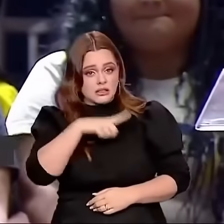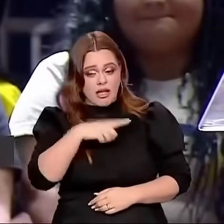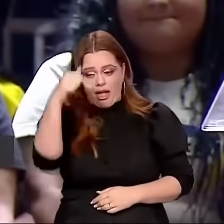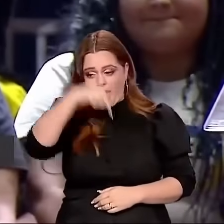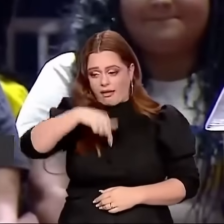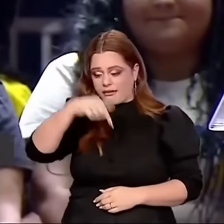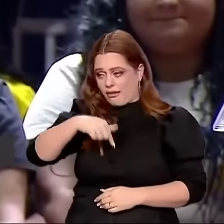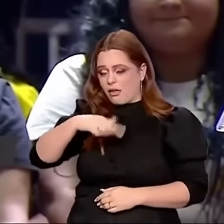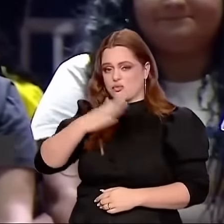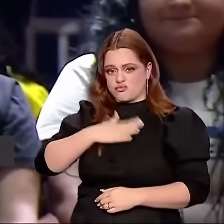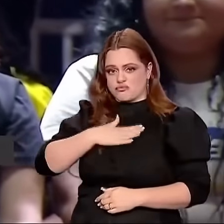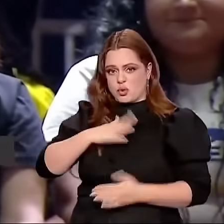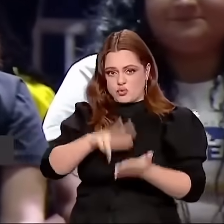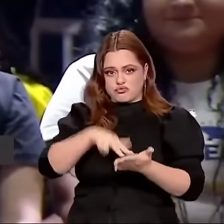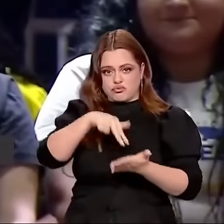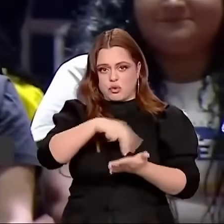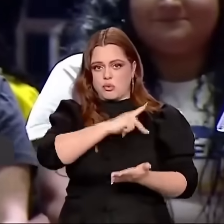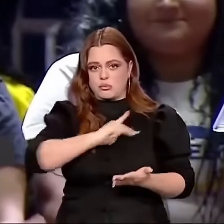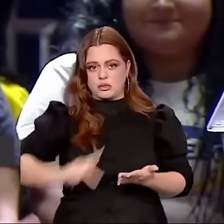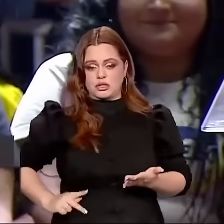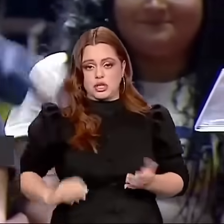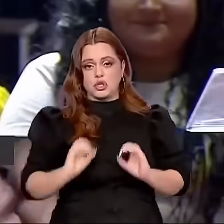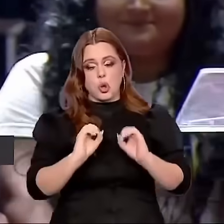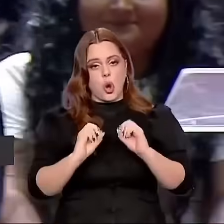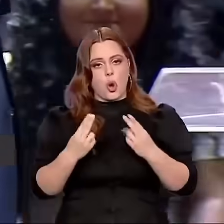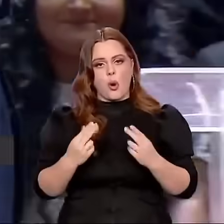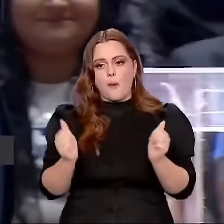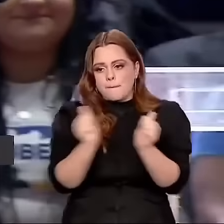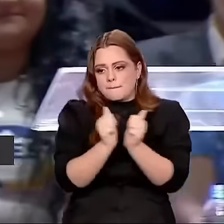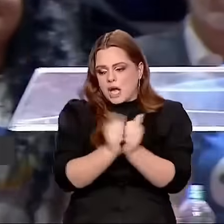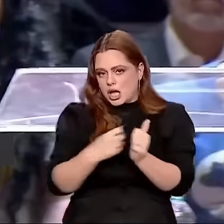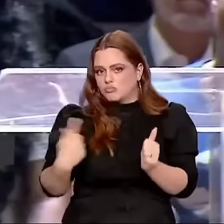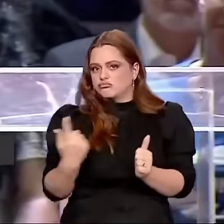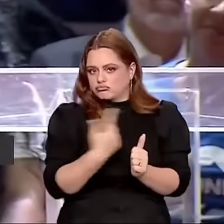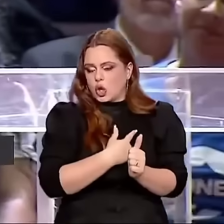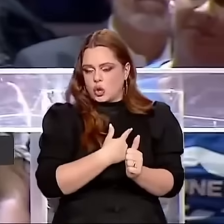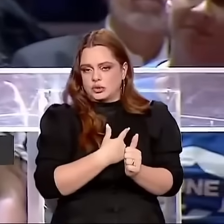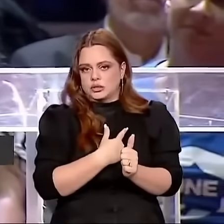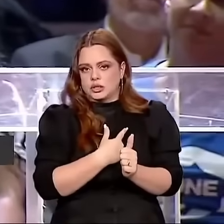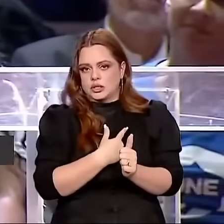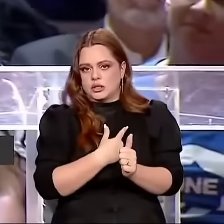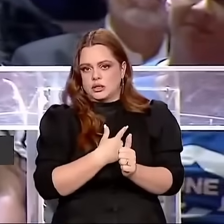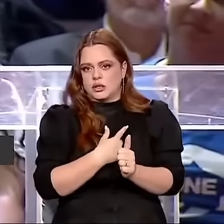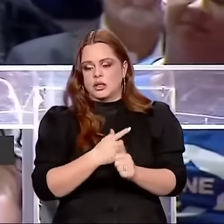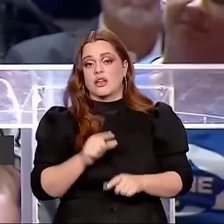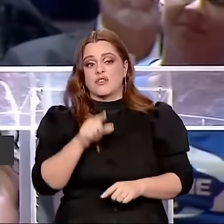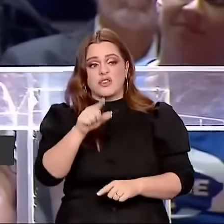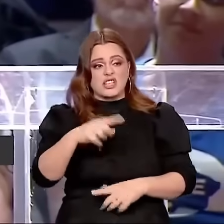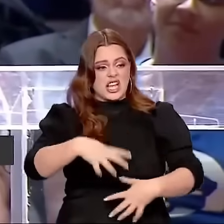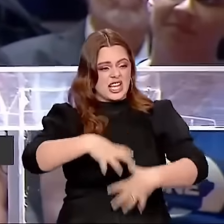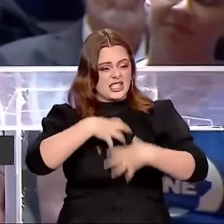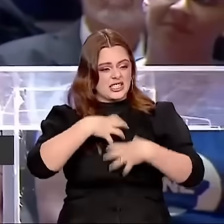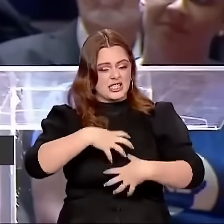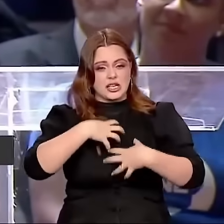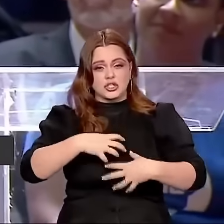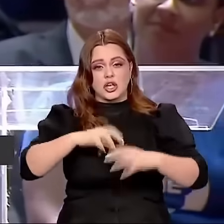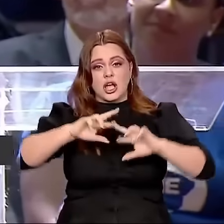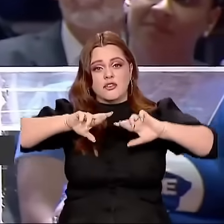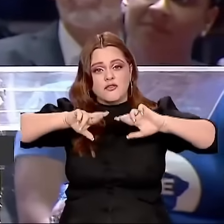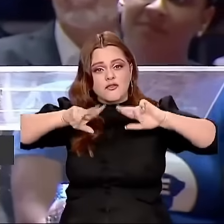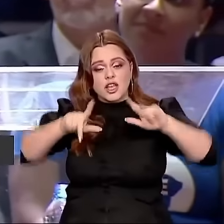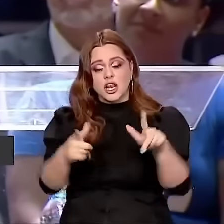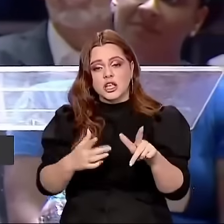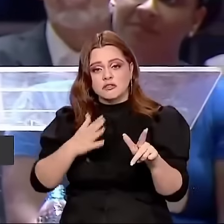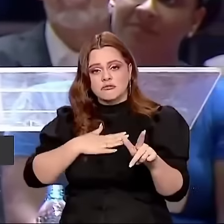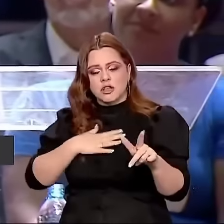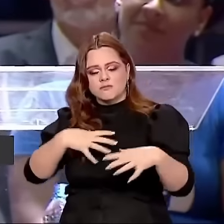no meu lugar, ou junto de todos nós aqui, vocês iriam sentir a diferença que eu